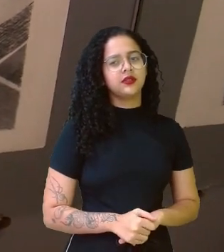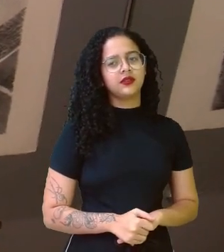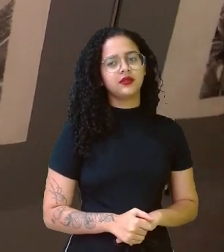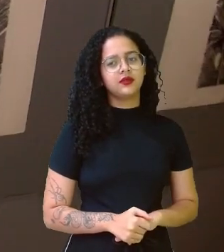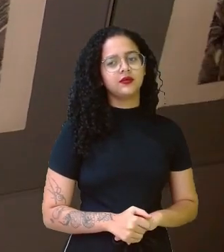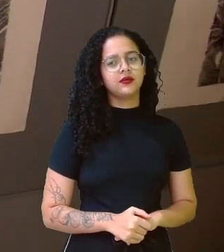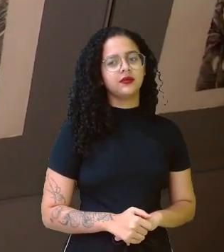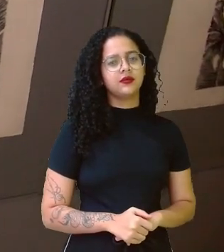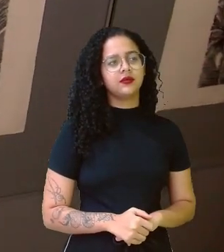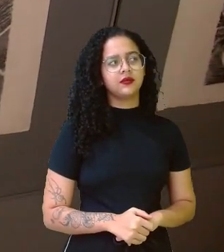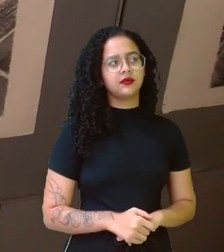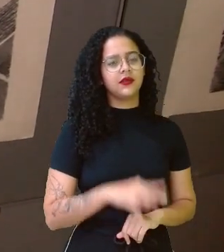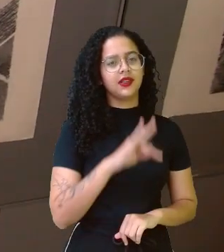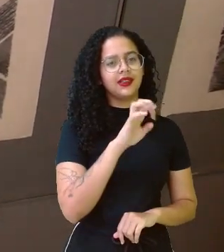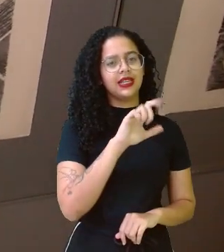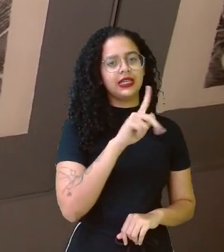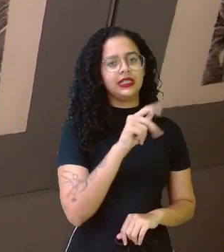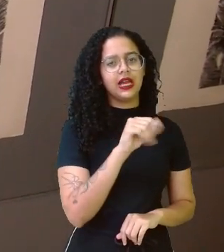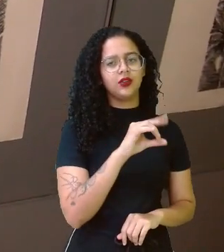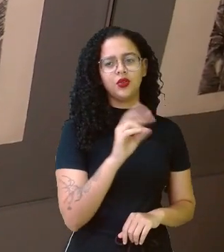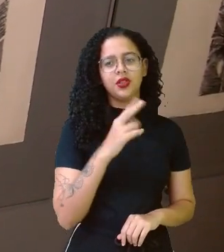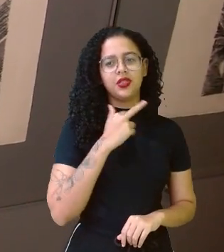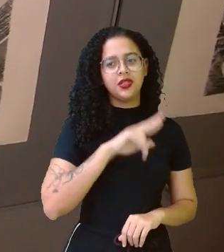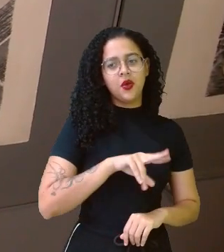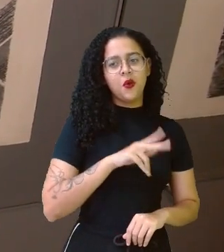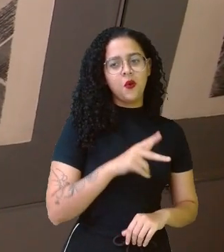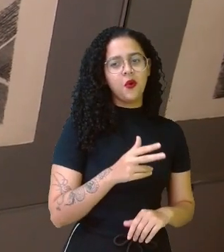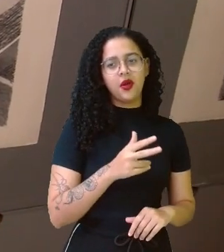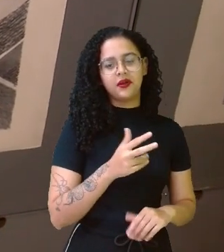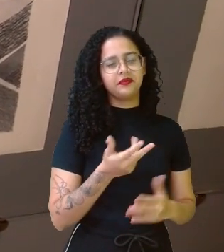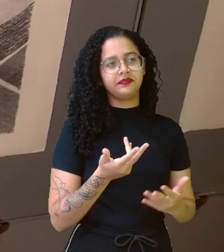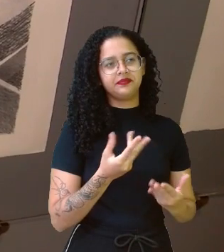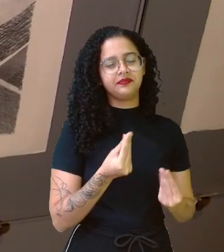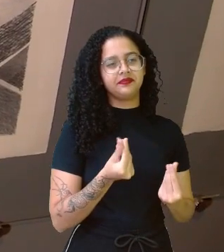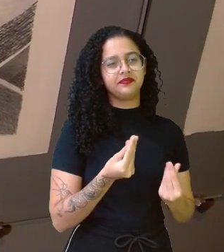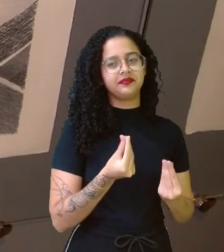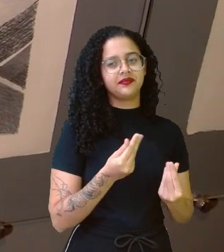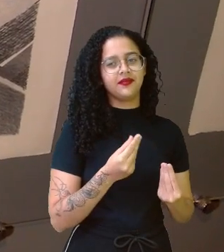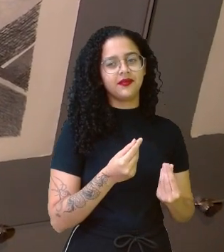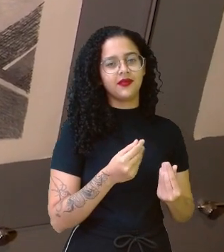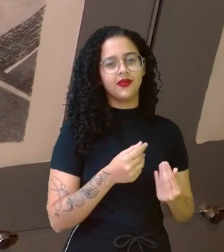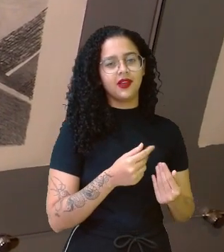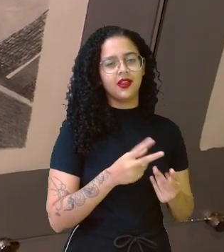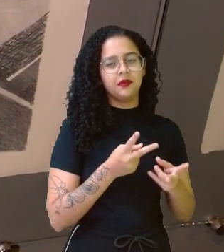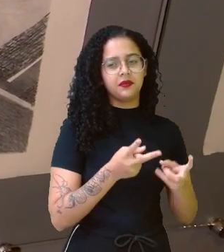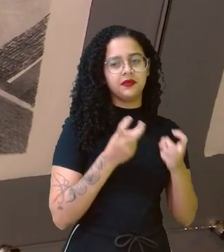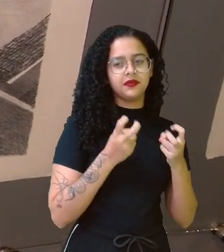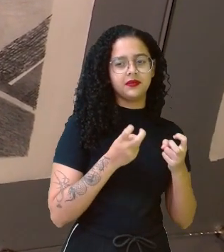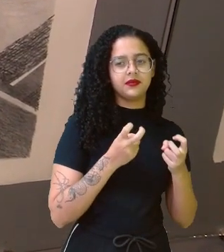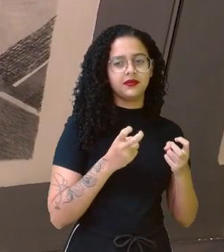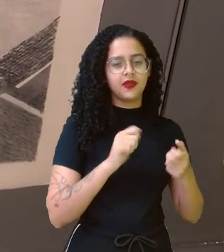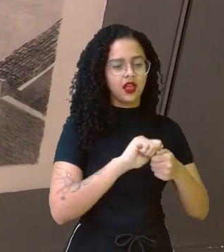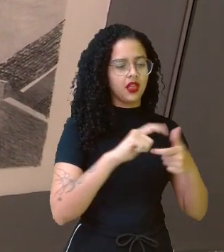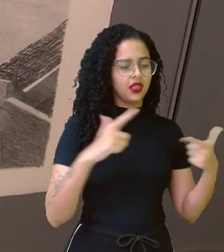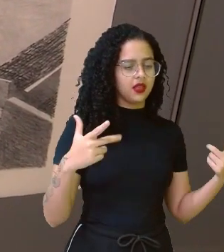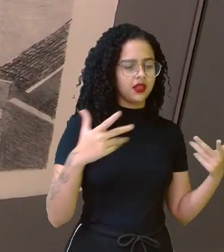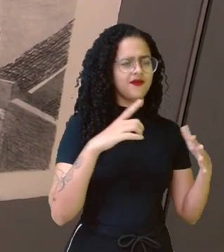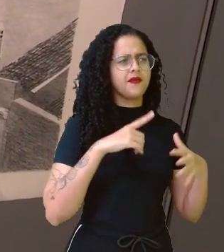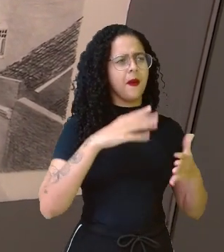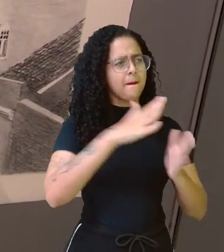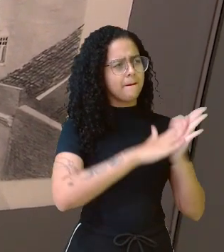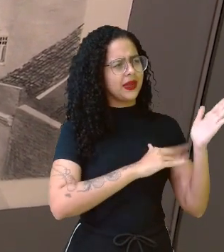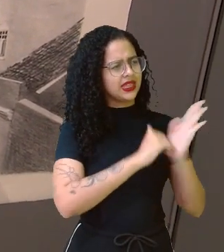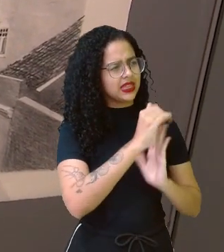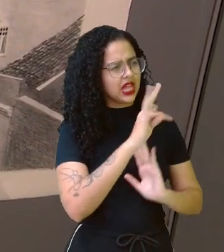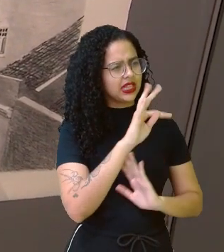telhado. Isso não era possível antes do modernismo, antes da arte moderna, você pintar telhado de casa.